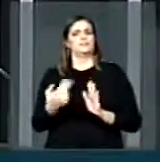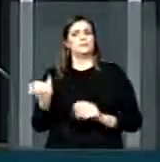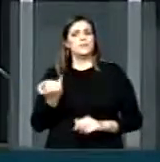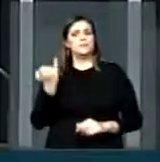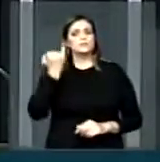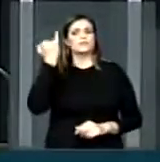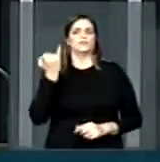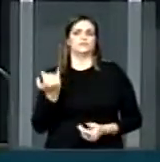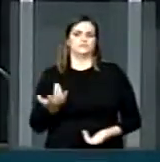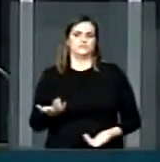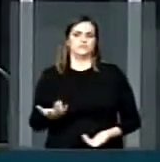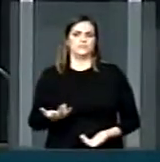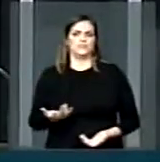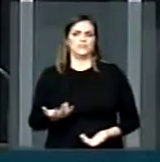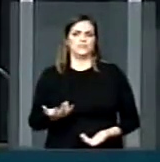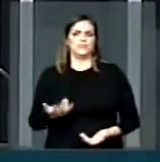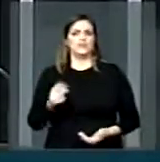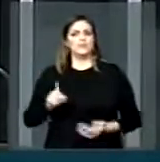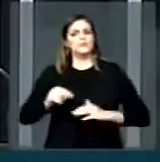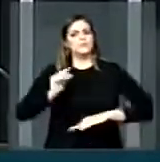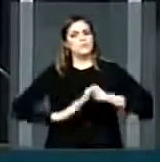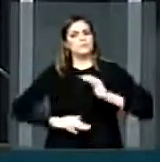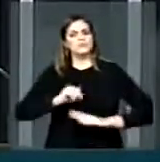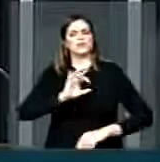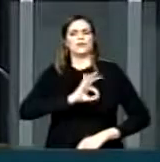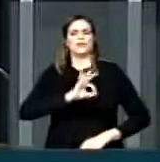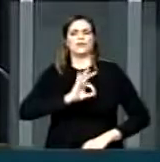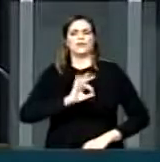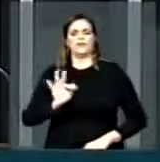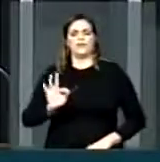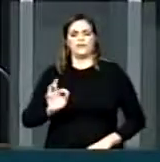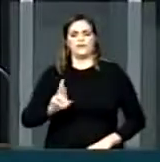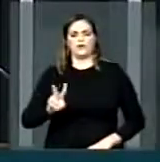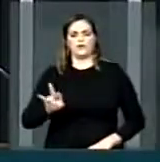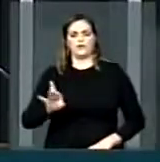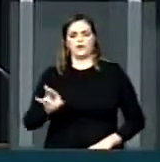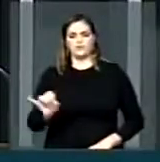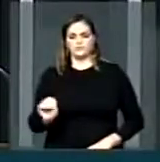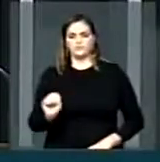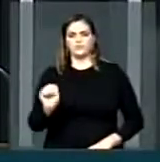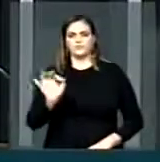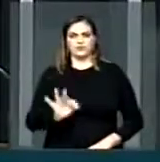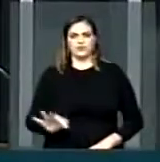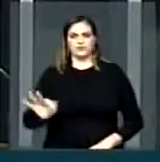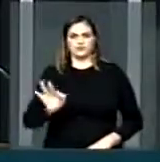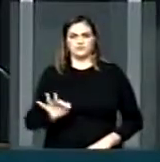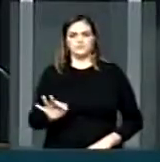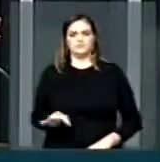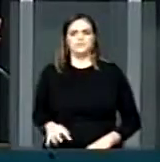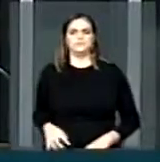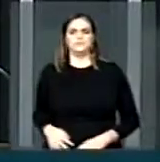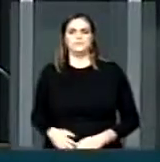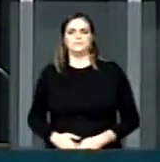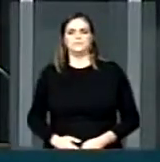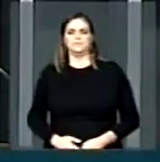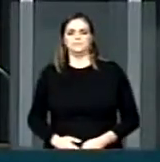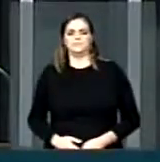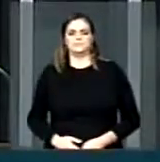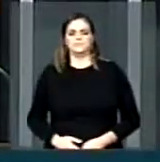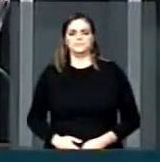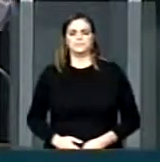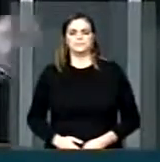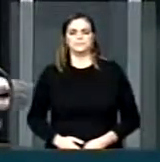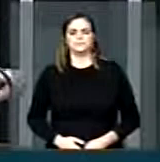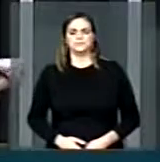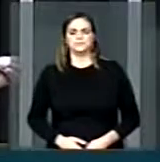da Constituição, que são os policiais ferroviários federais. Também um discurso que eu falo